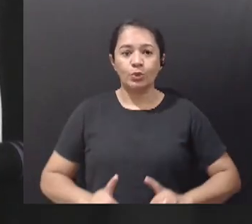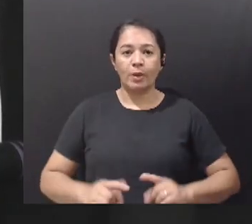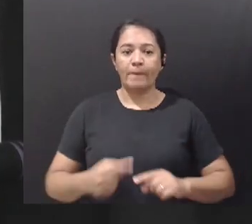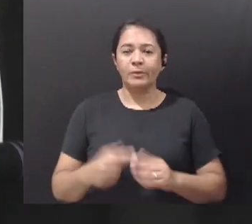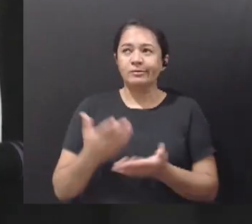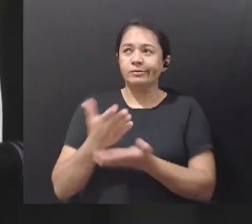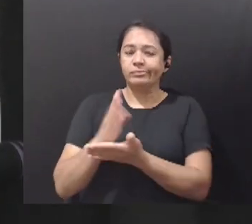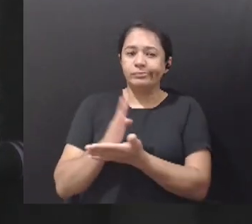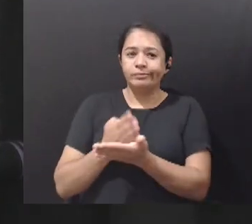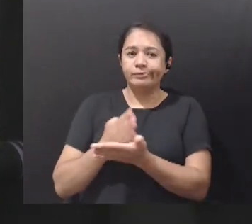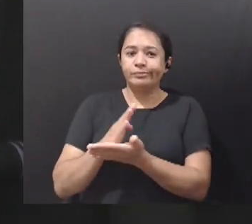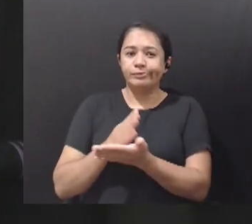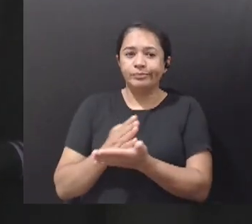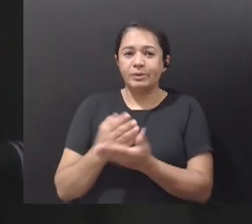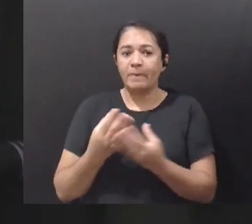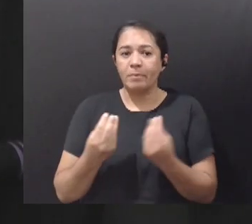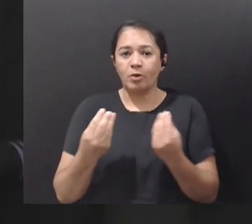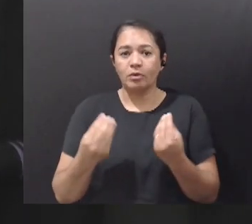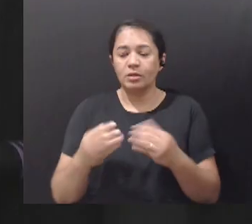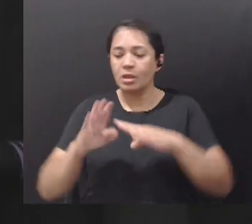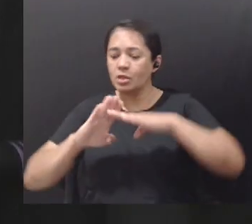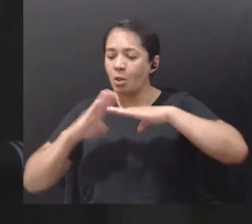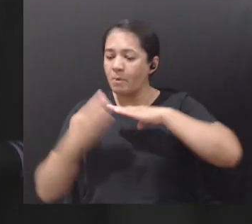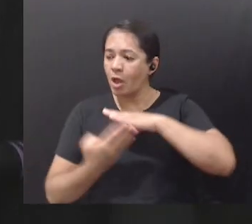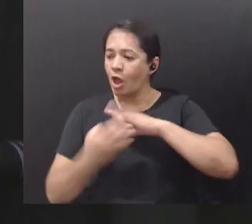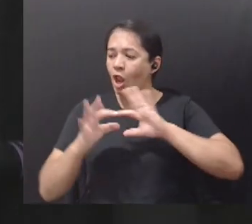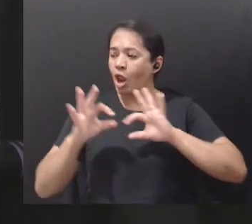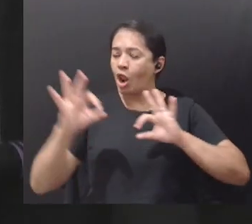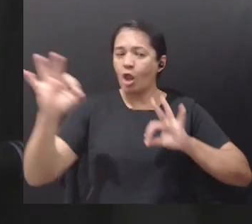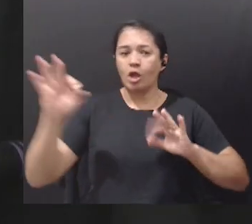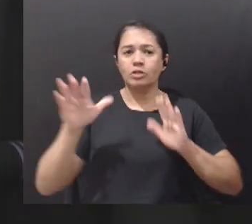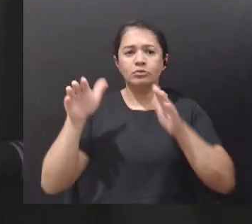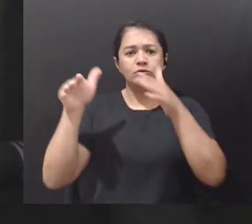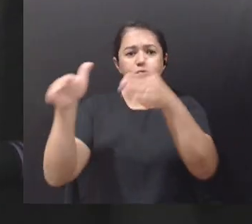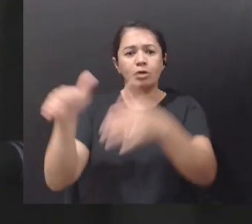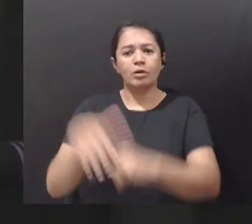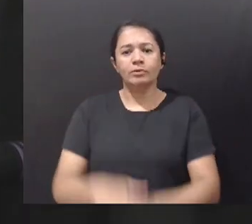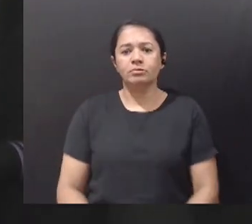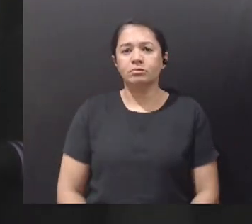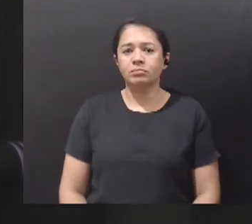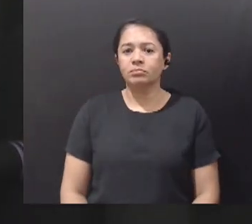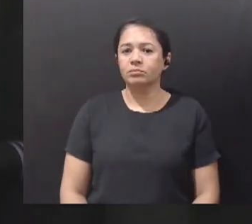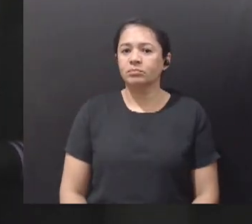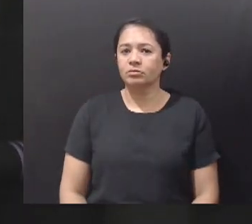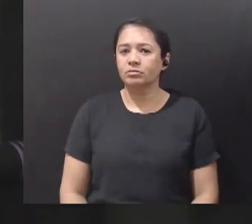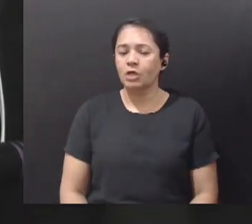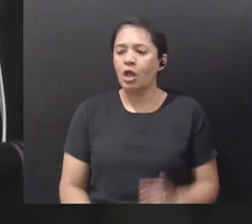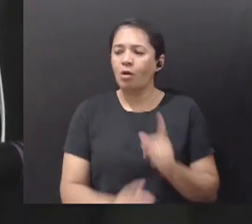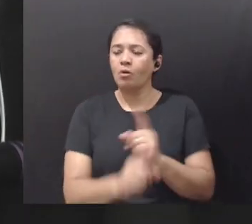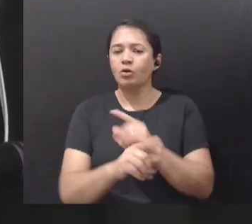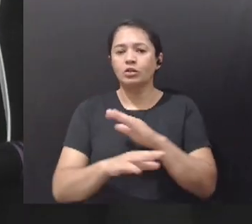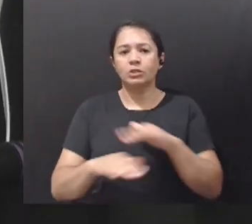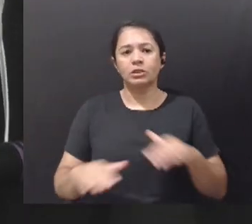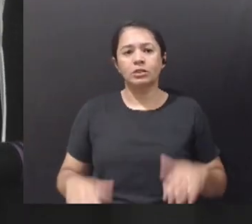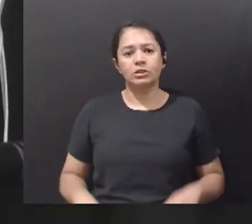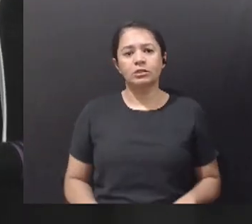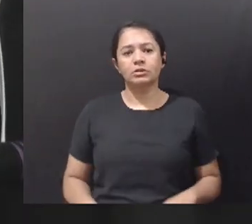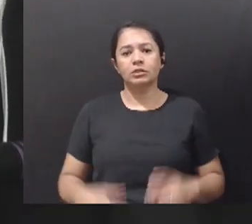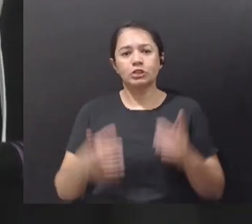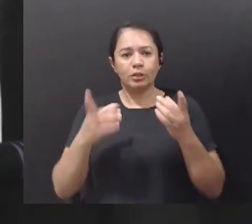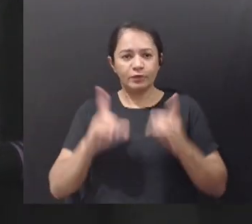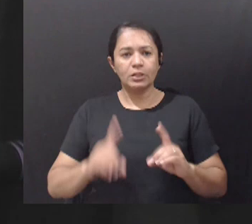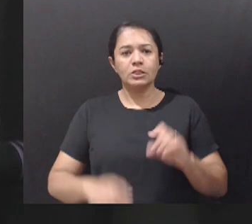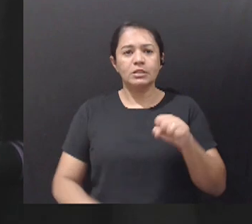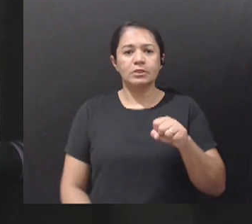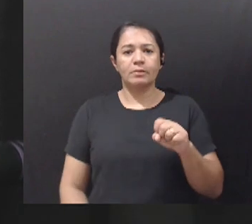sobremaneira, nos bairros mais distantes. E chegando lá, gente, eu não encontrei, claro que eu encontrei crianças, e claro que eu encontrei crianças com deficiência, mas eu